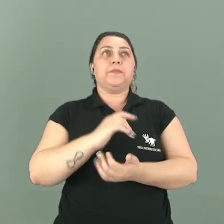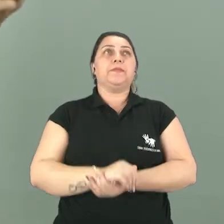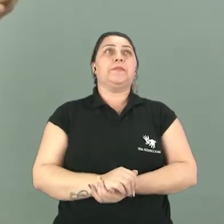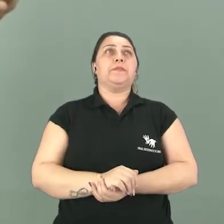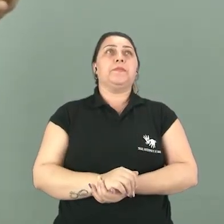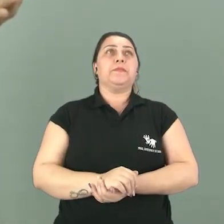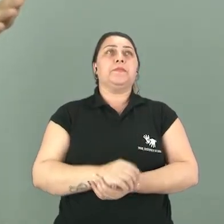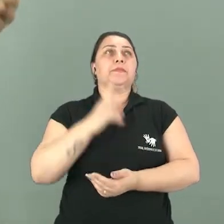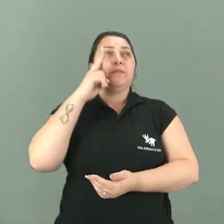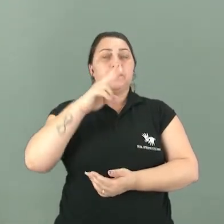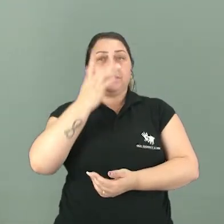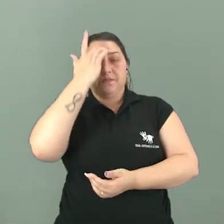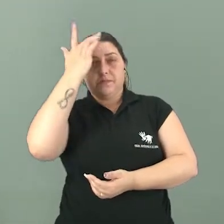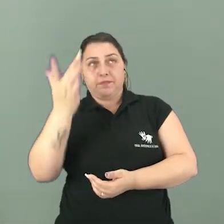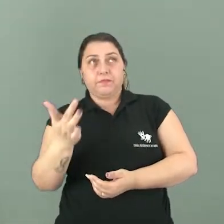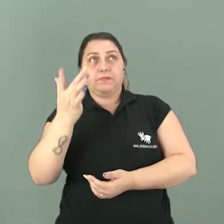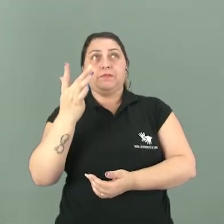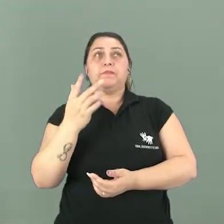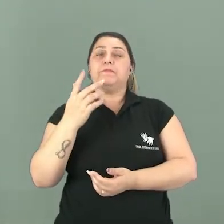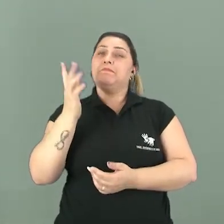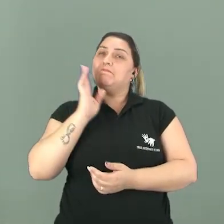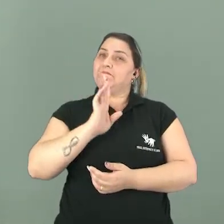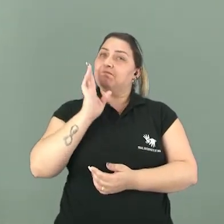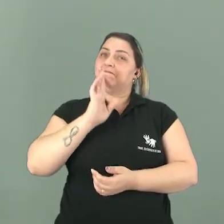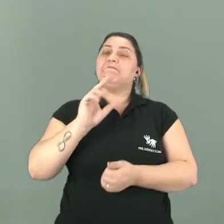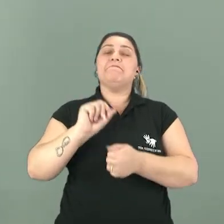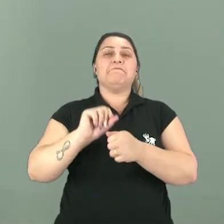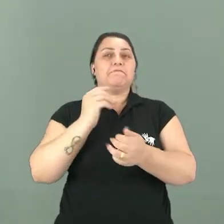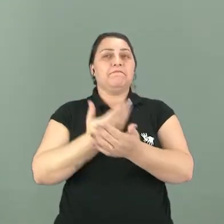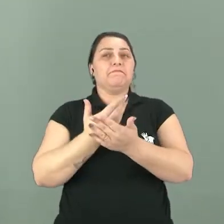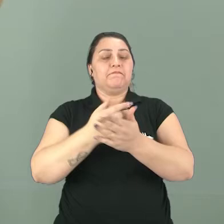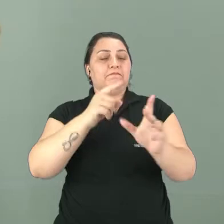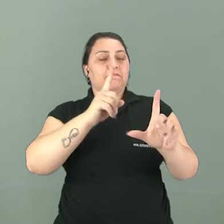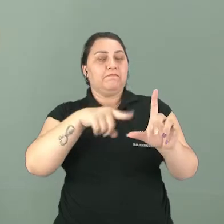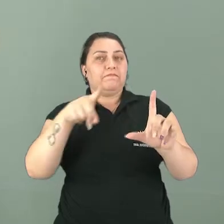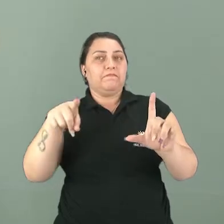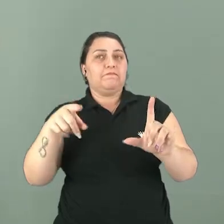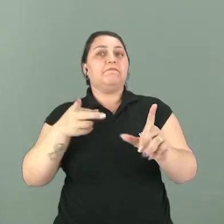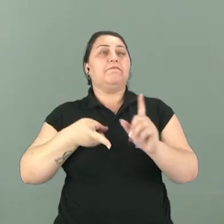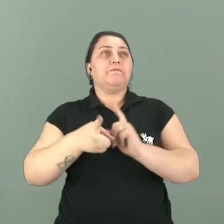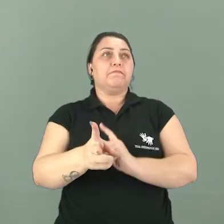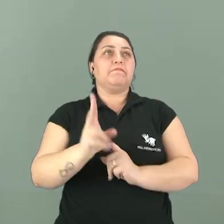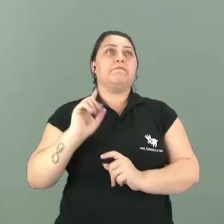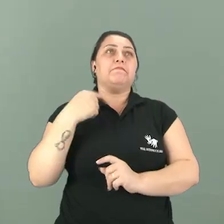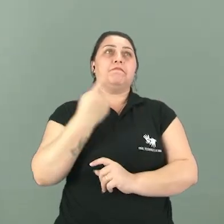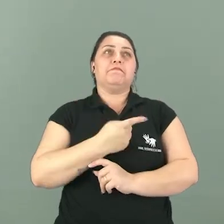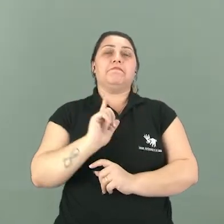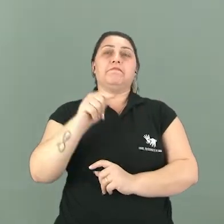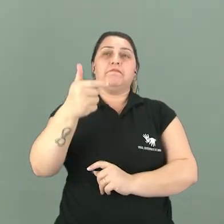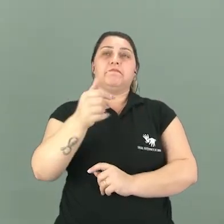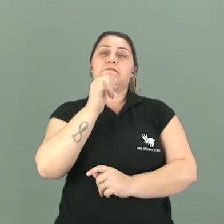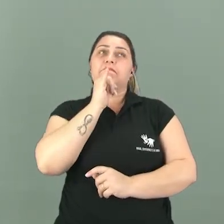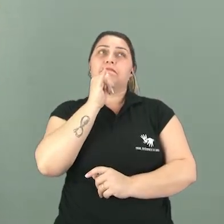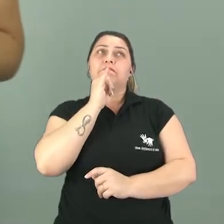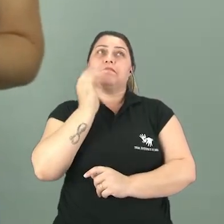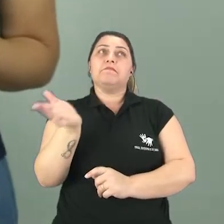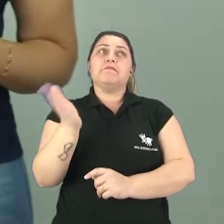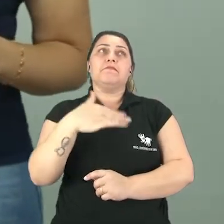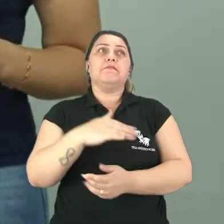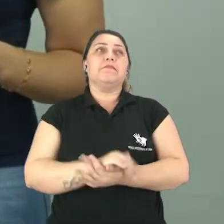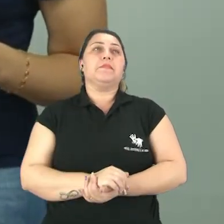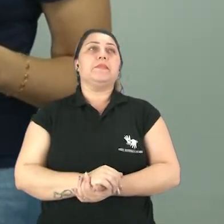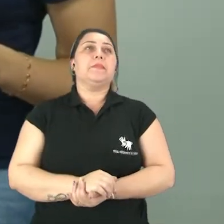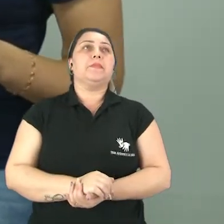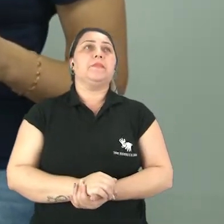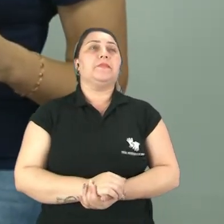brincadeiras. Viram como foi fácil e como é divertido fazer o estudo de gráficos? Então, vamos continuar no nosso próximo exemplo? Vem comigo, olha